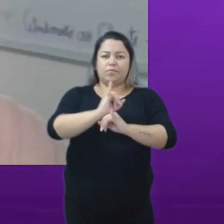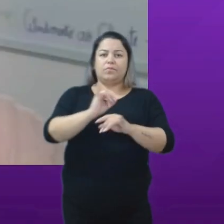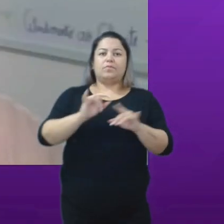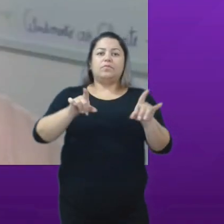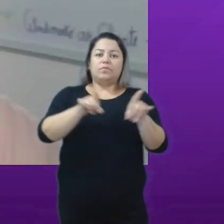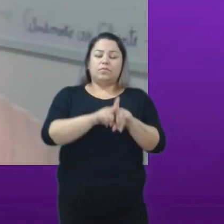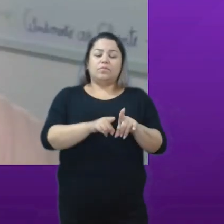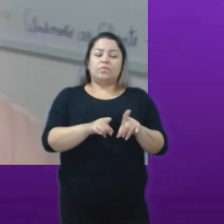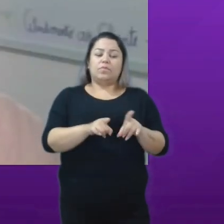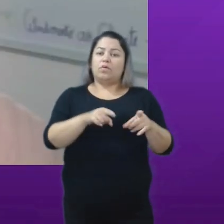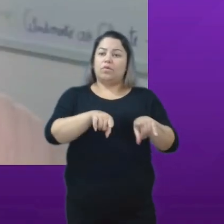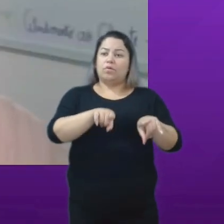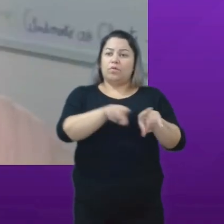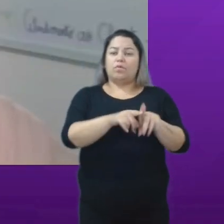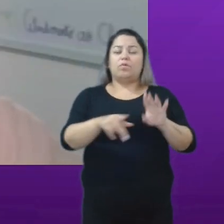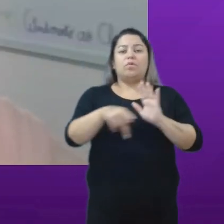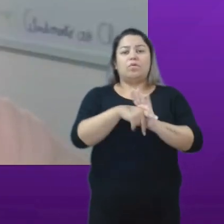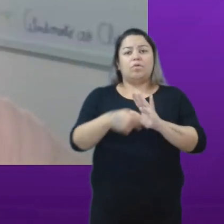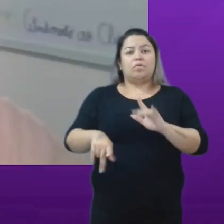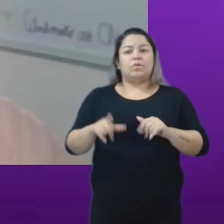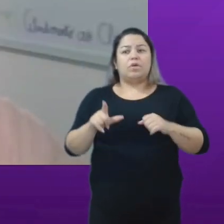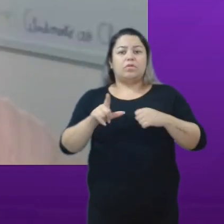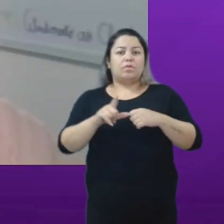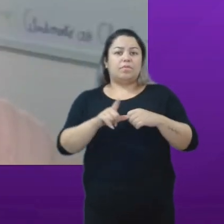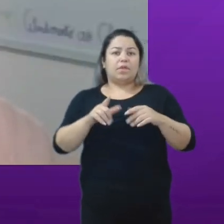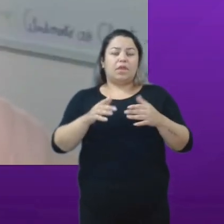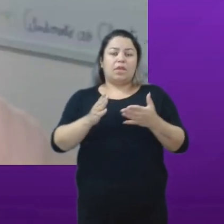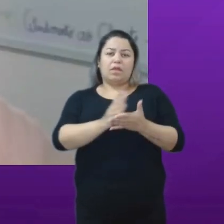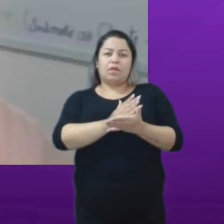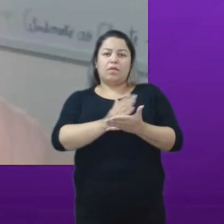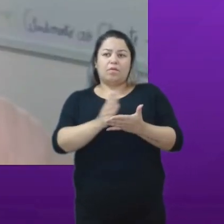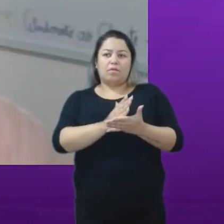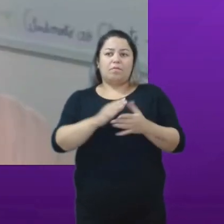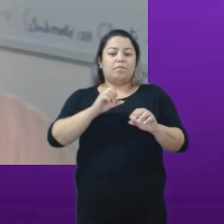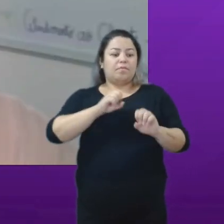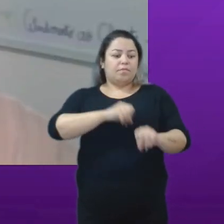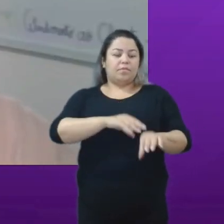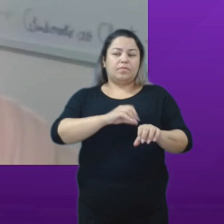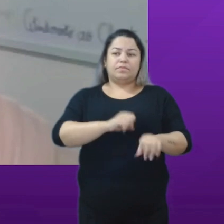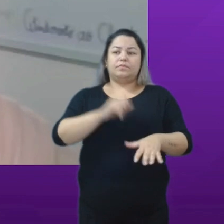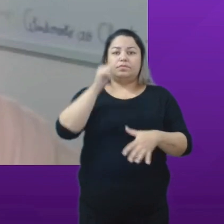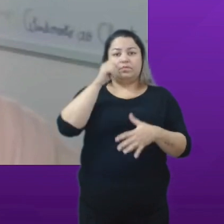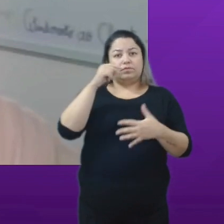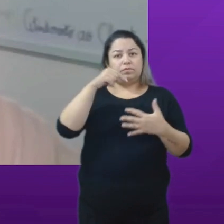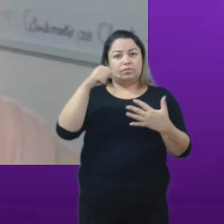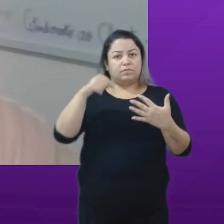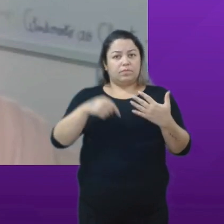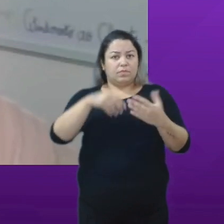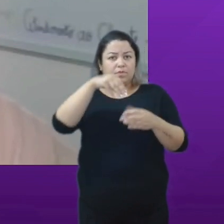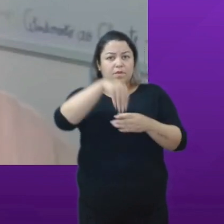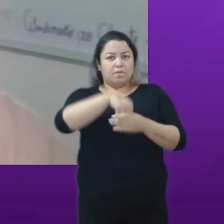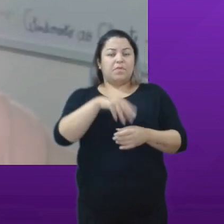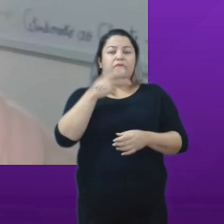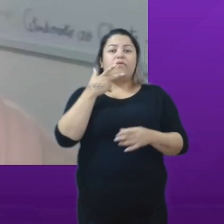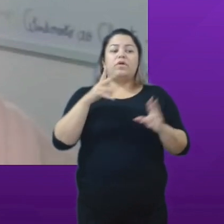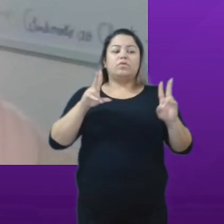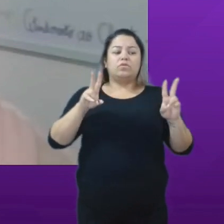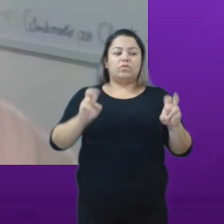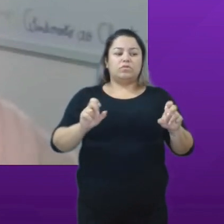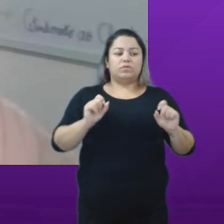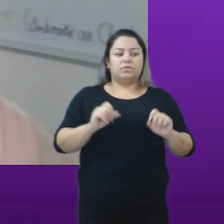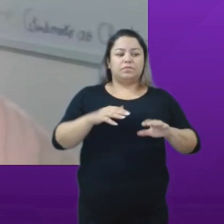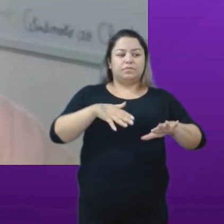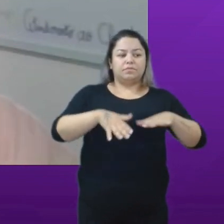com o próprio Lab Hacker, algumas aulas do Elas por Elas esse ano, e aí a gente falou sobre mobilização